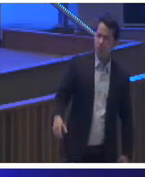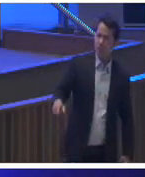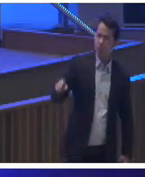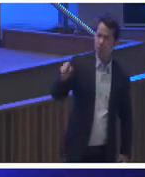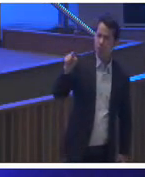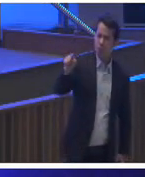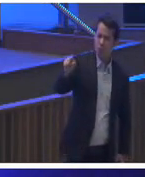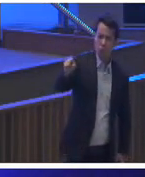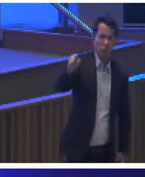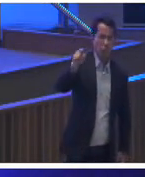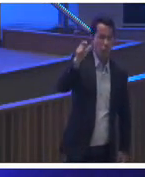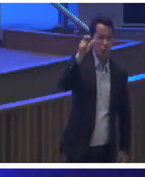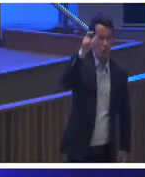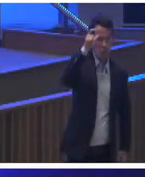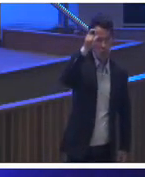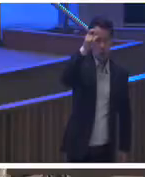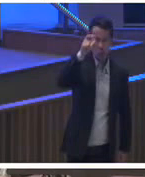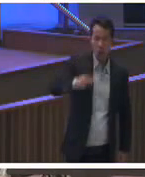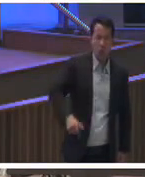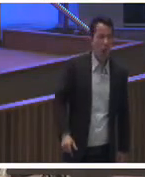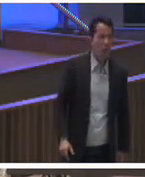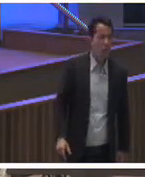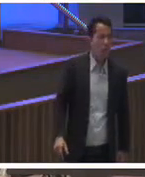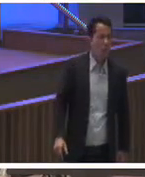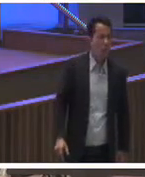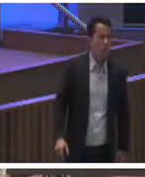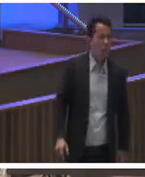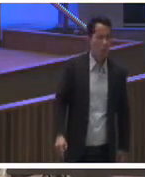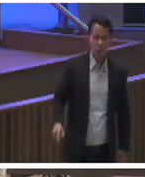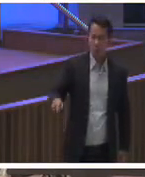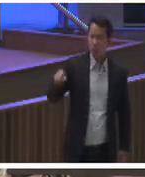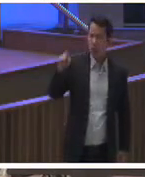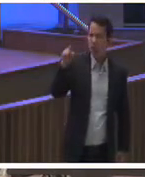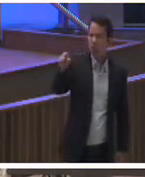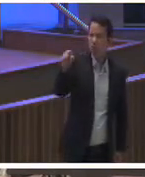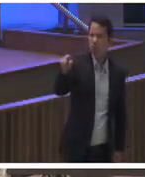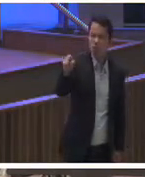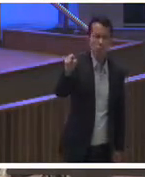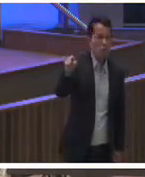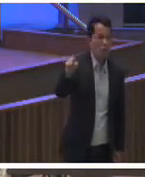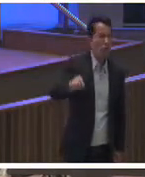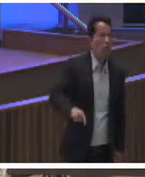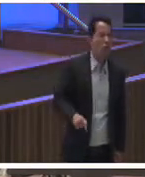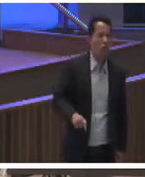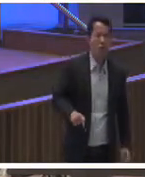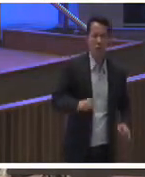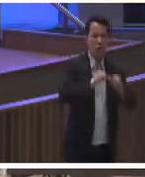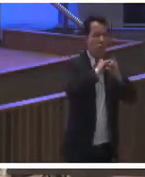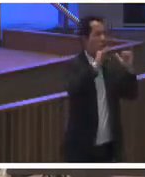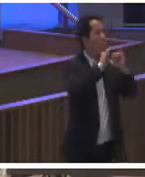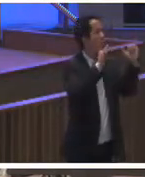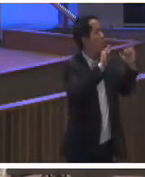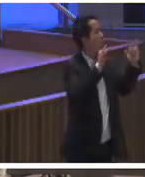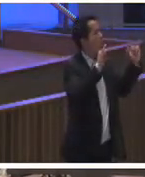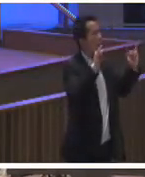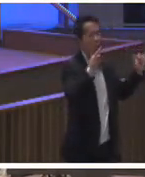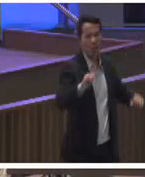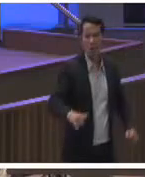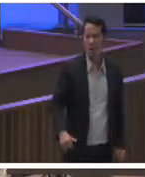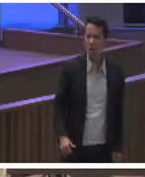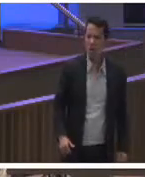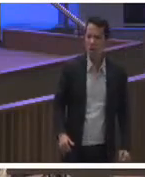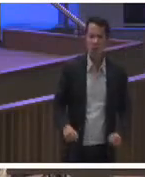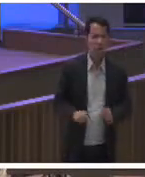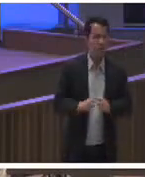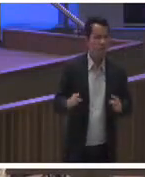diz. E chegou uma hora que, mesmo sabendo que isso poderia ser uma grande confusão, como de fato foi, ele